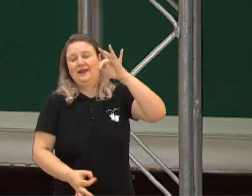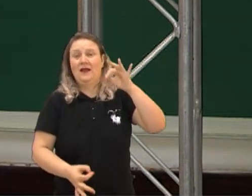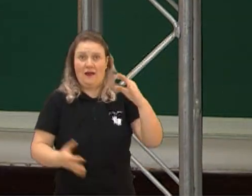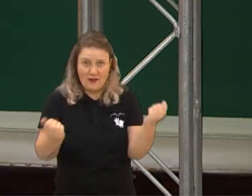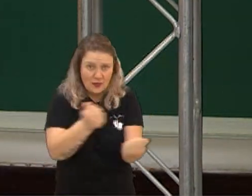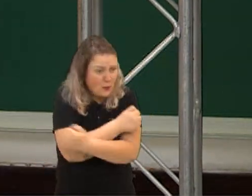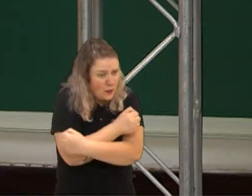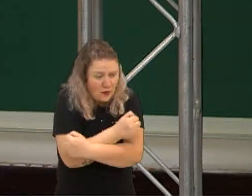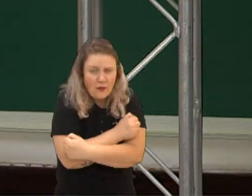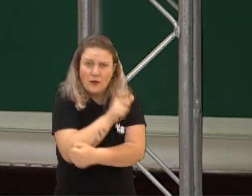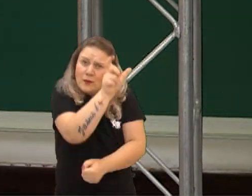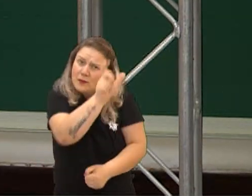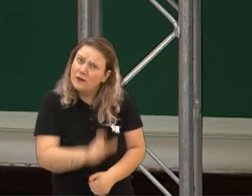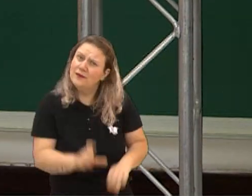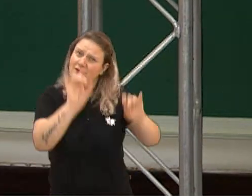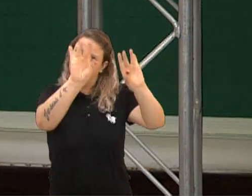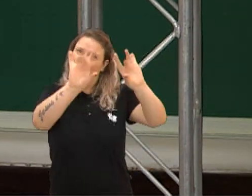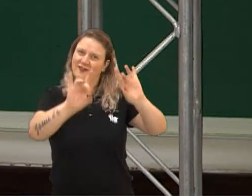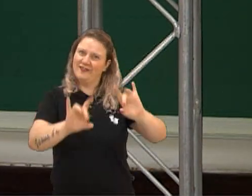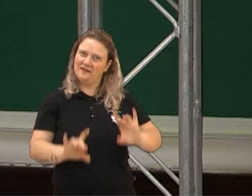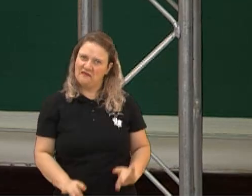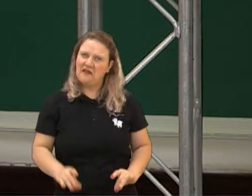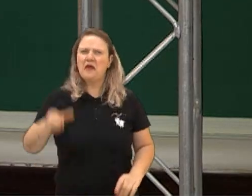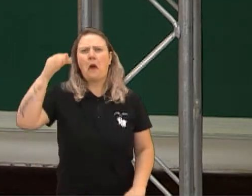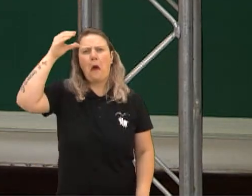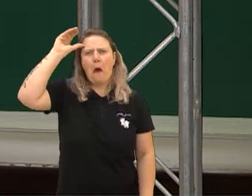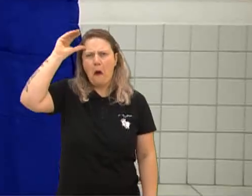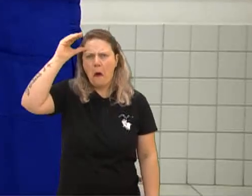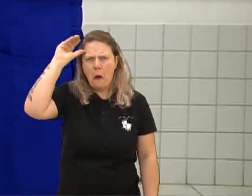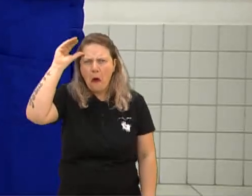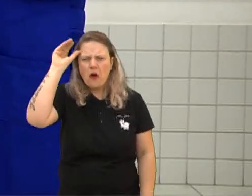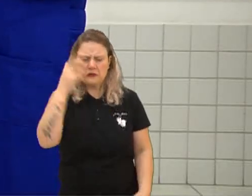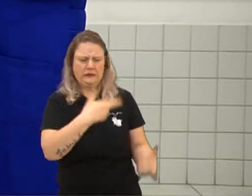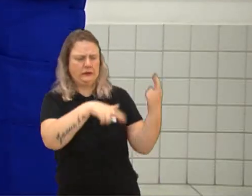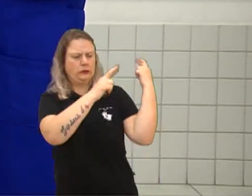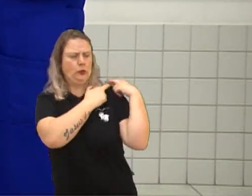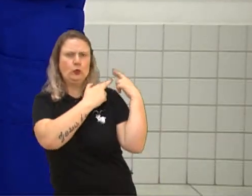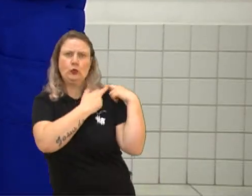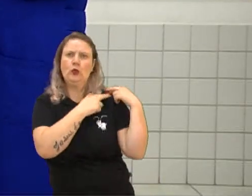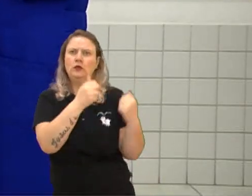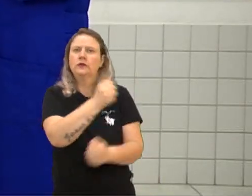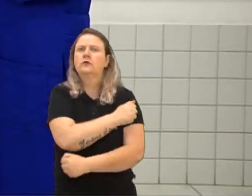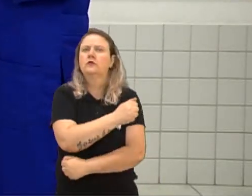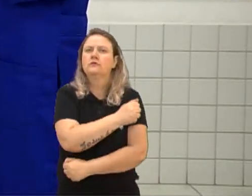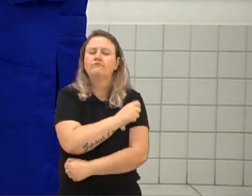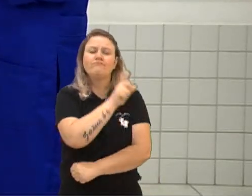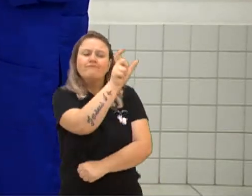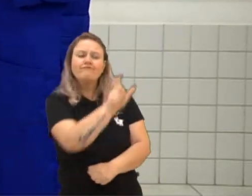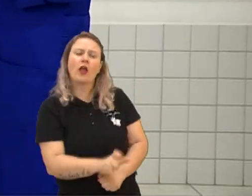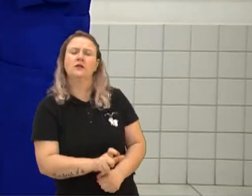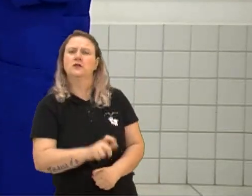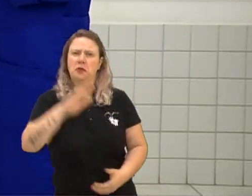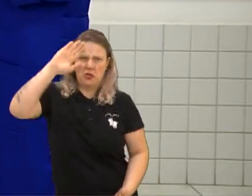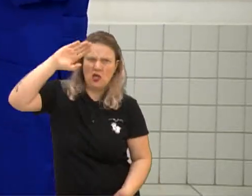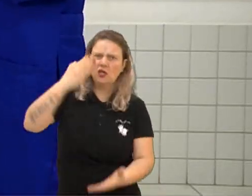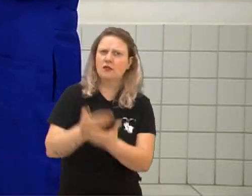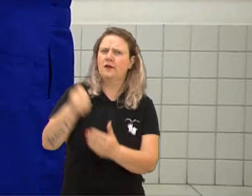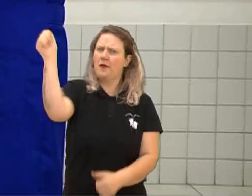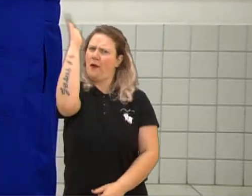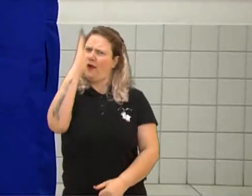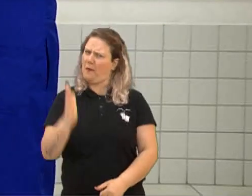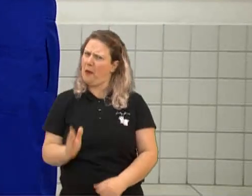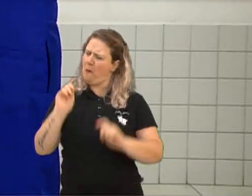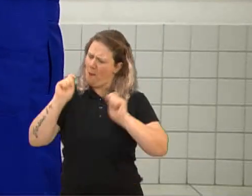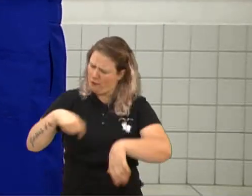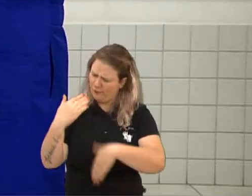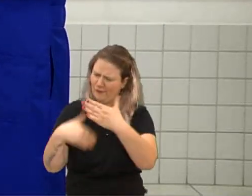muito especial, muito consciente do seu papel como aluno, é pessoas assim que a gente faz a gente acreditar que esse Brasil nosso tem jeito.